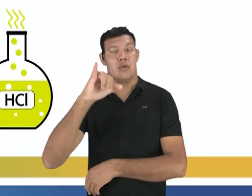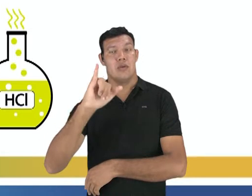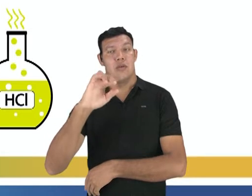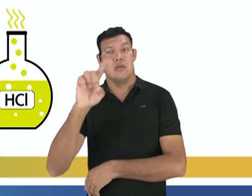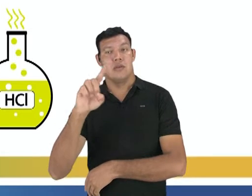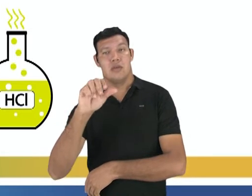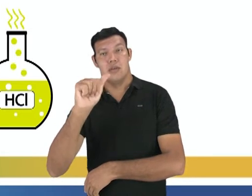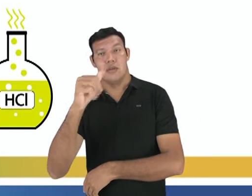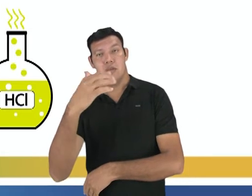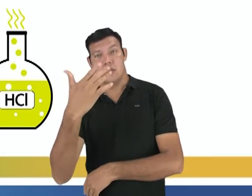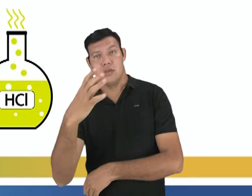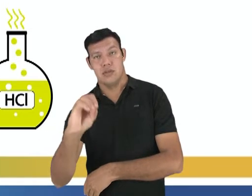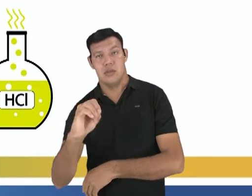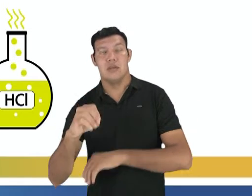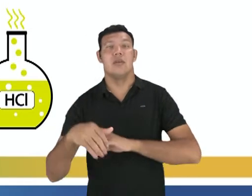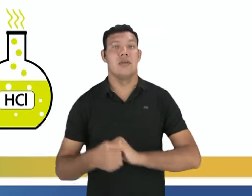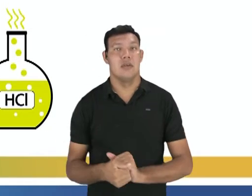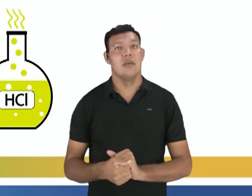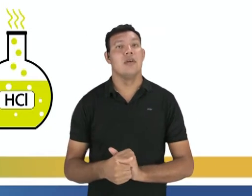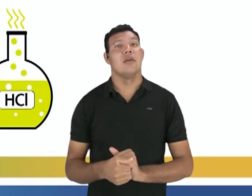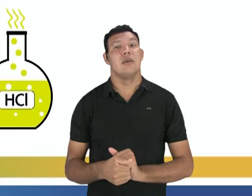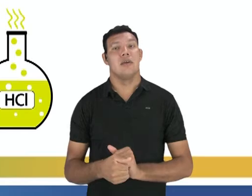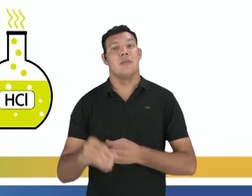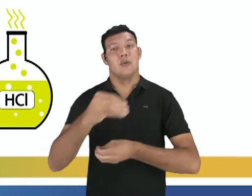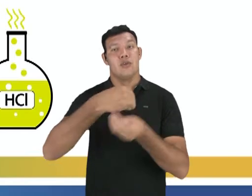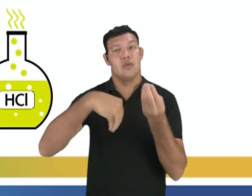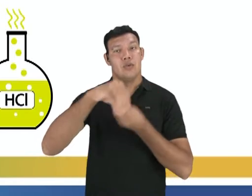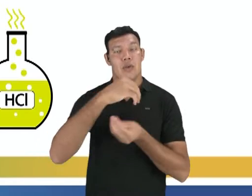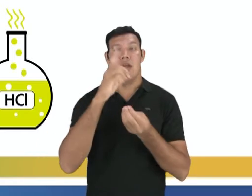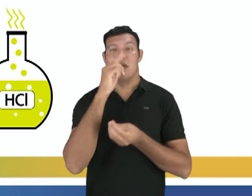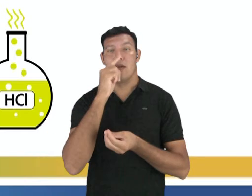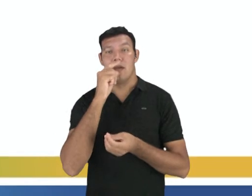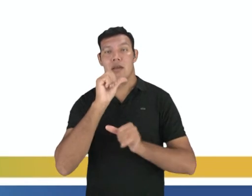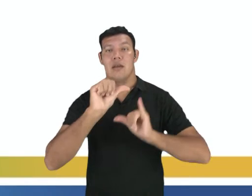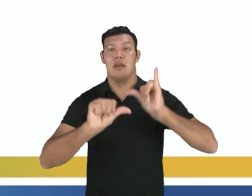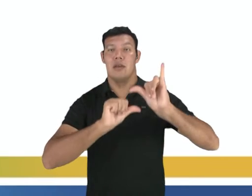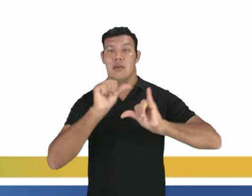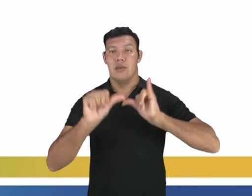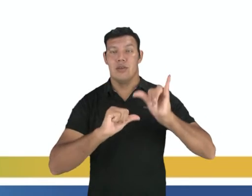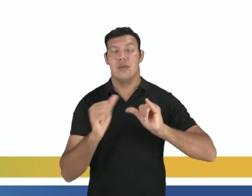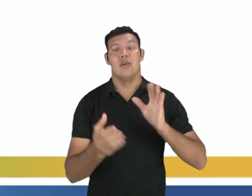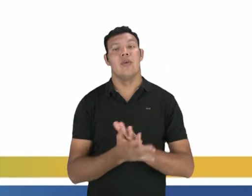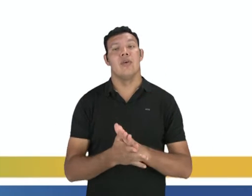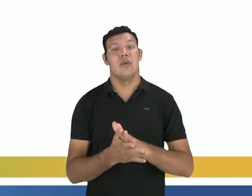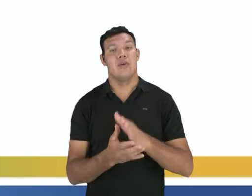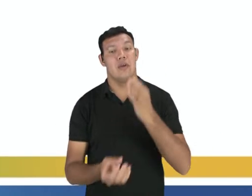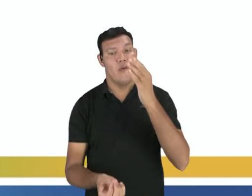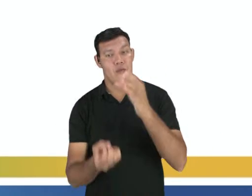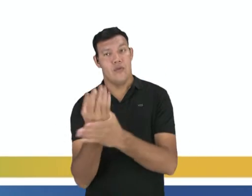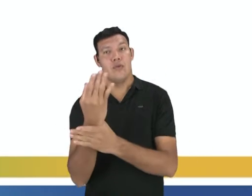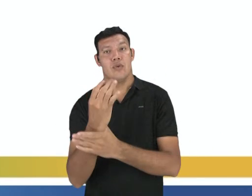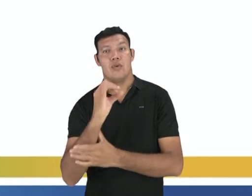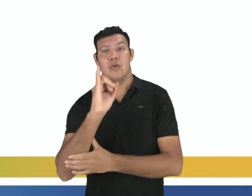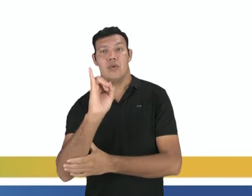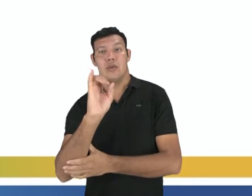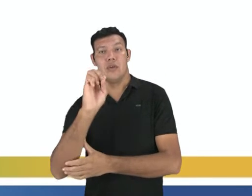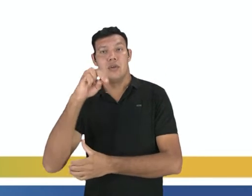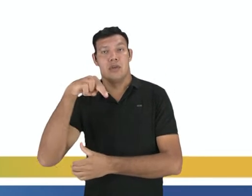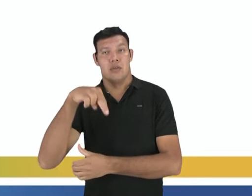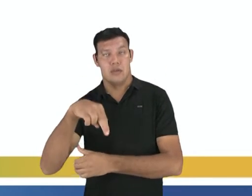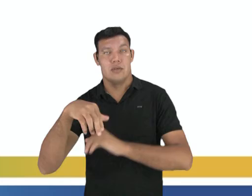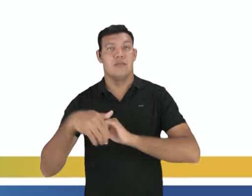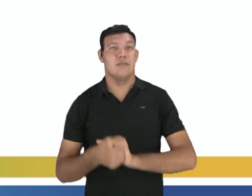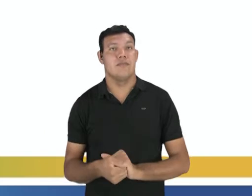com a água, reagindo, forma íons, ok? Então, ele verificou, Arrhenius,